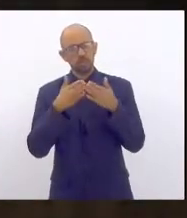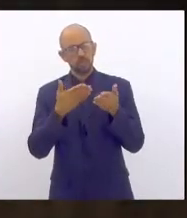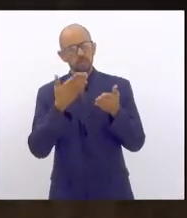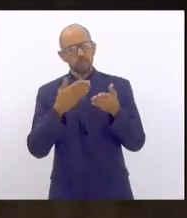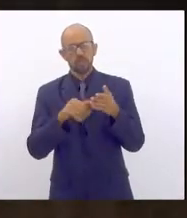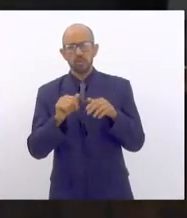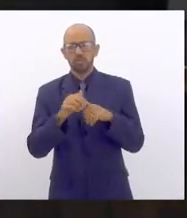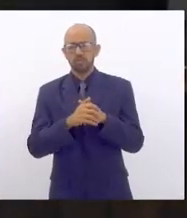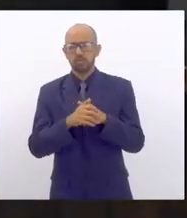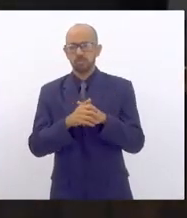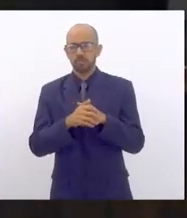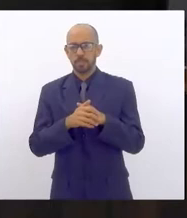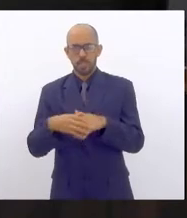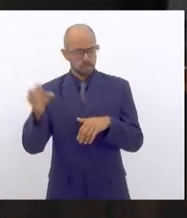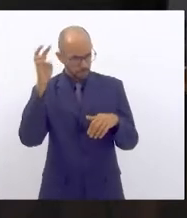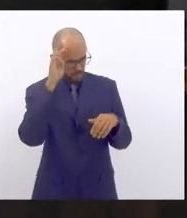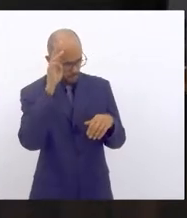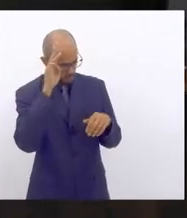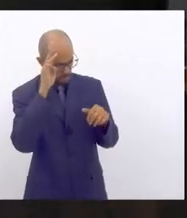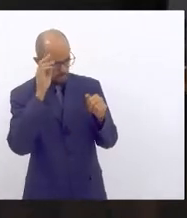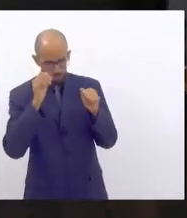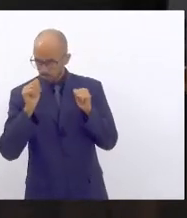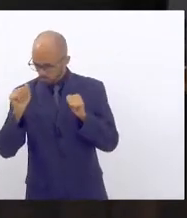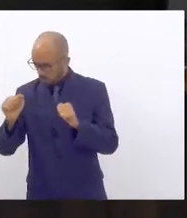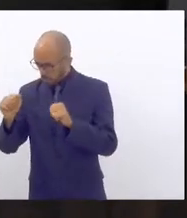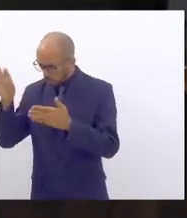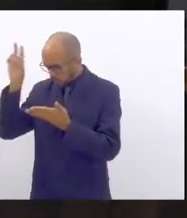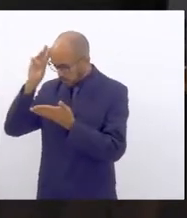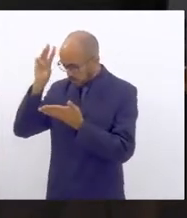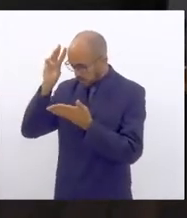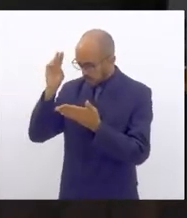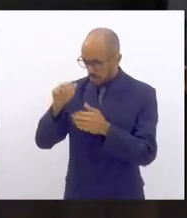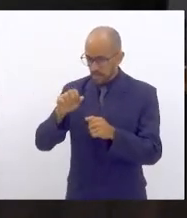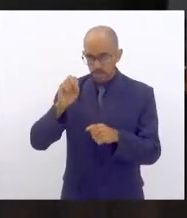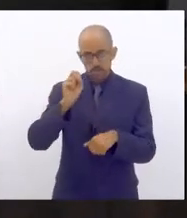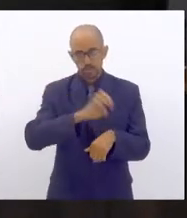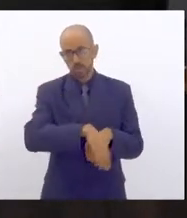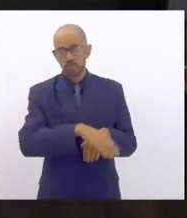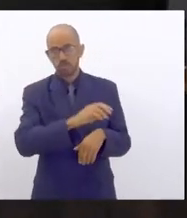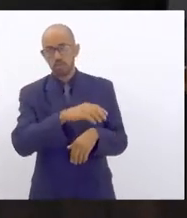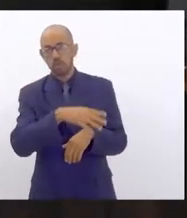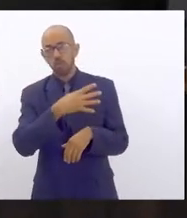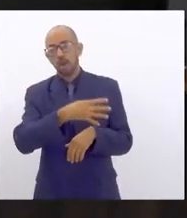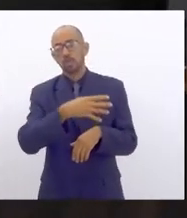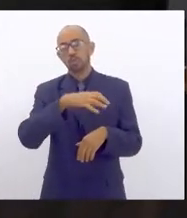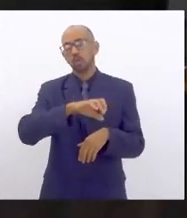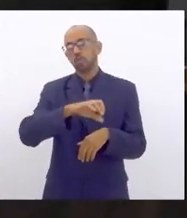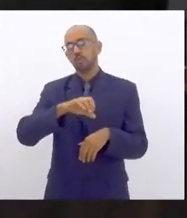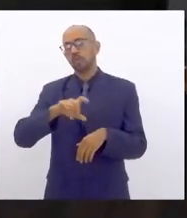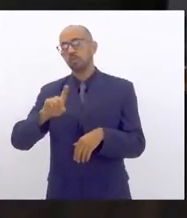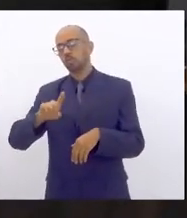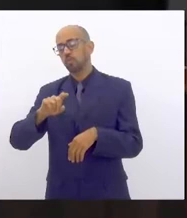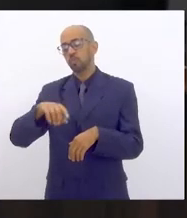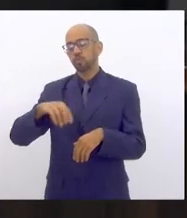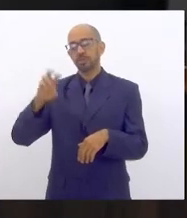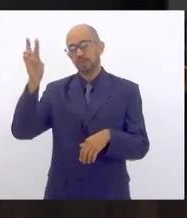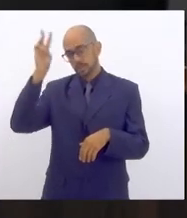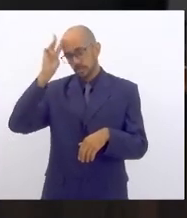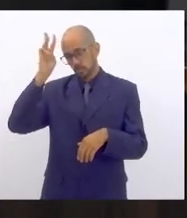ele volte retorna na próxima terça-feira. Atenção, obrigada. Assessoria. Projeto 4991-A, de 21, na próxima